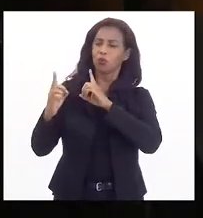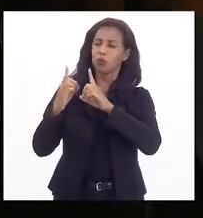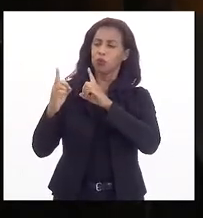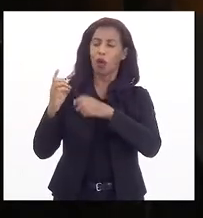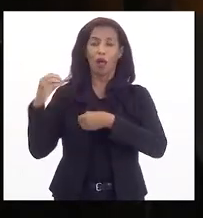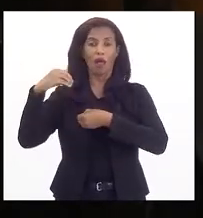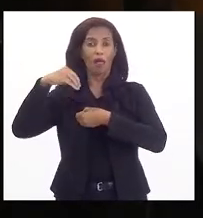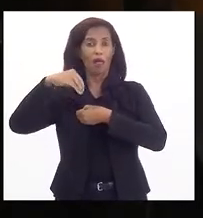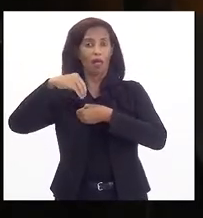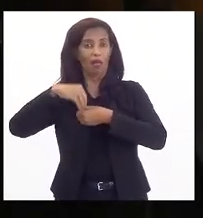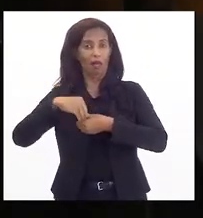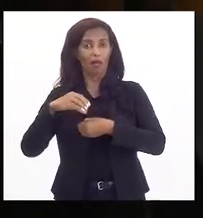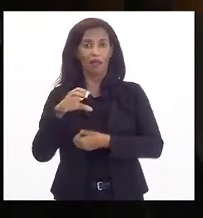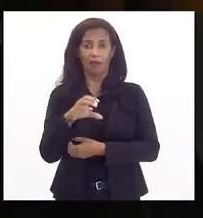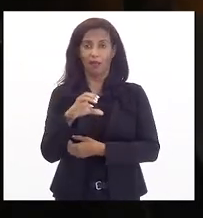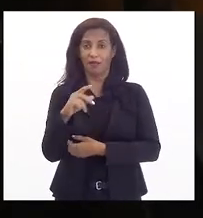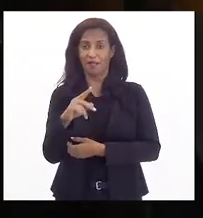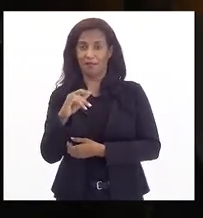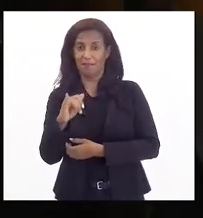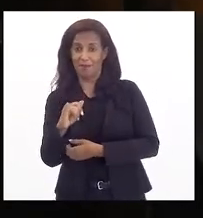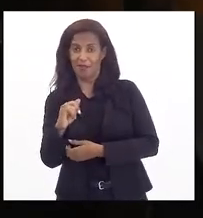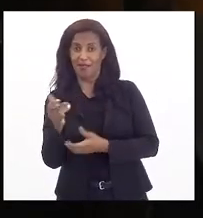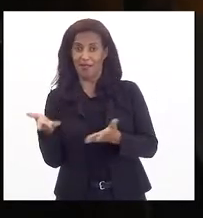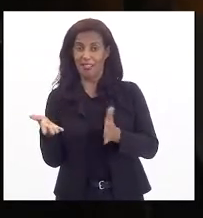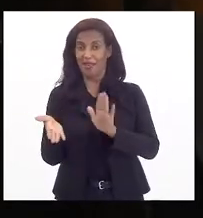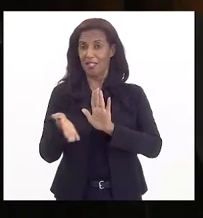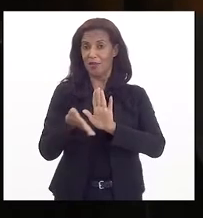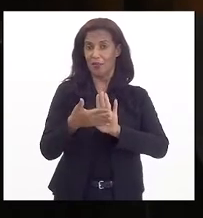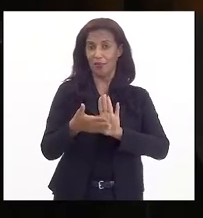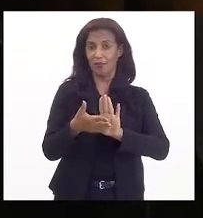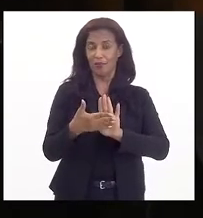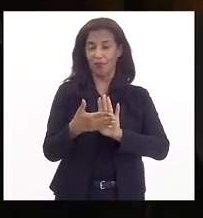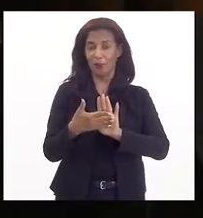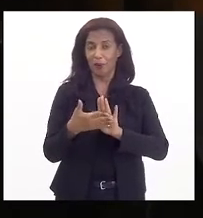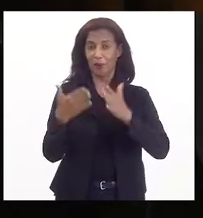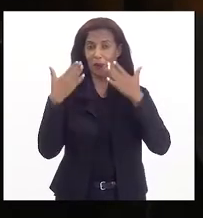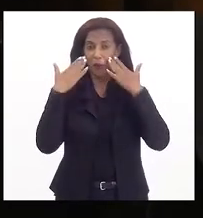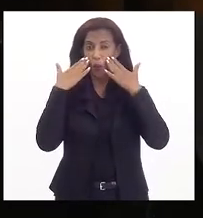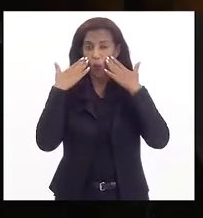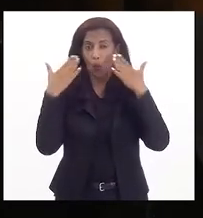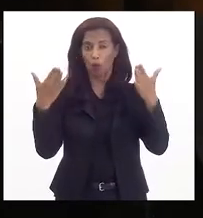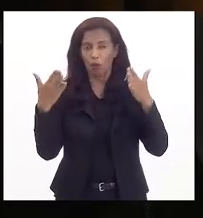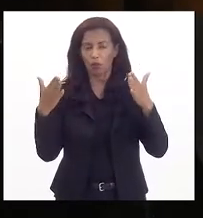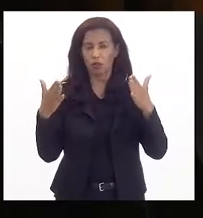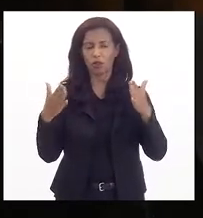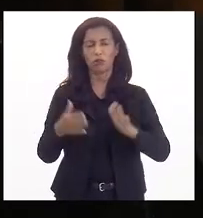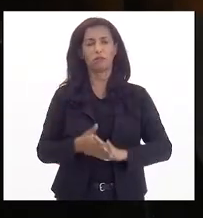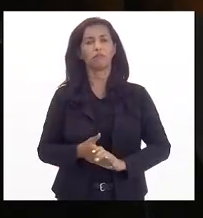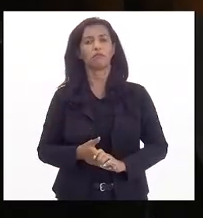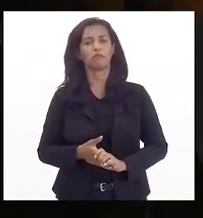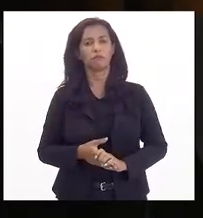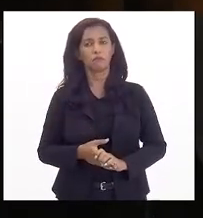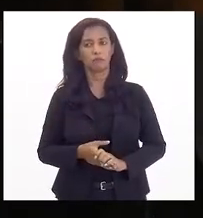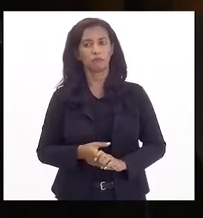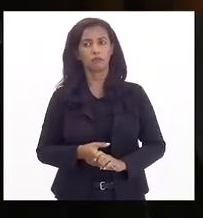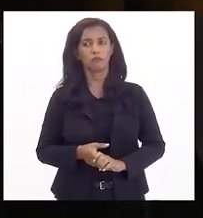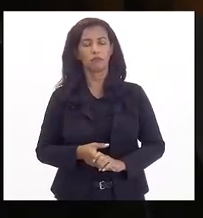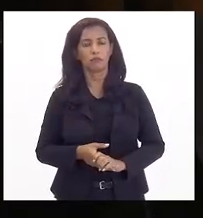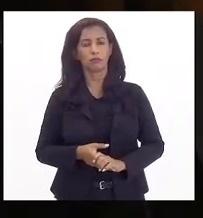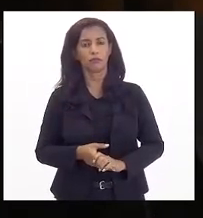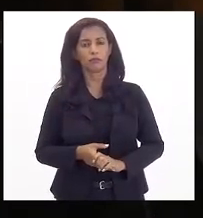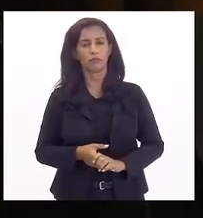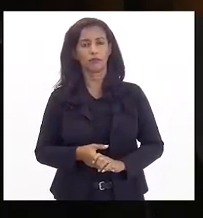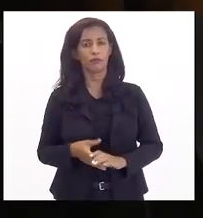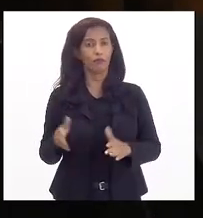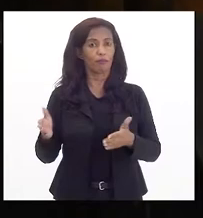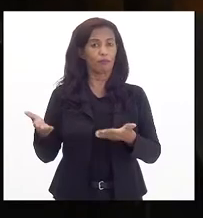interna da CPI que propôs publicamente que, com